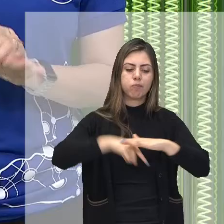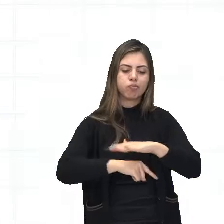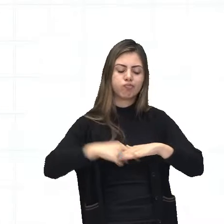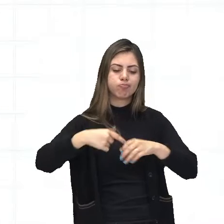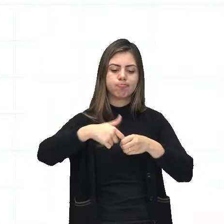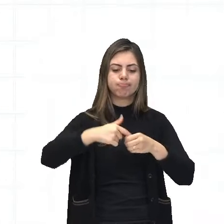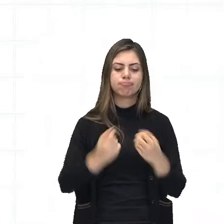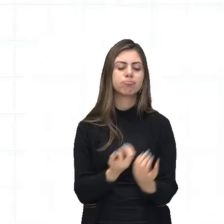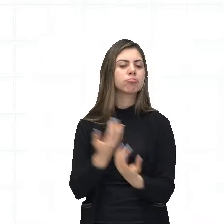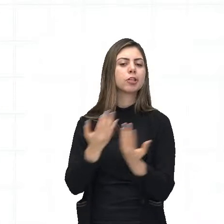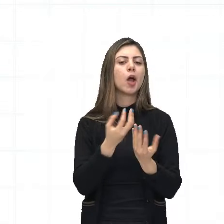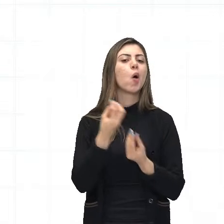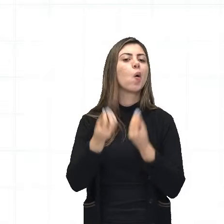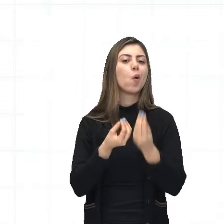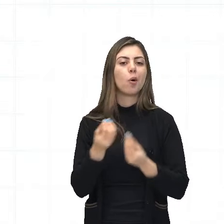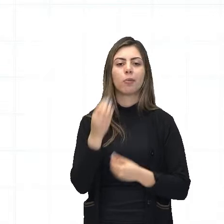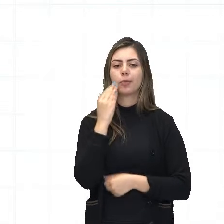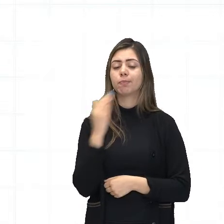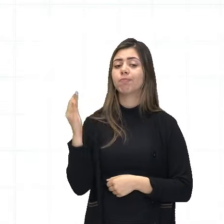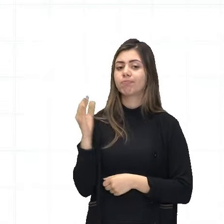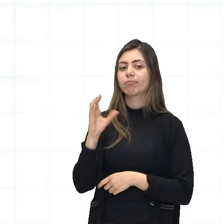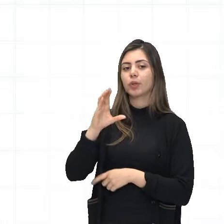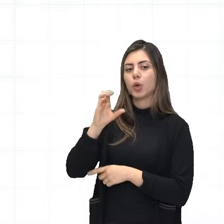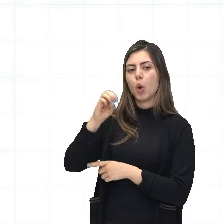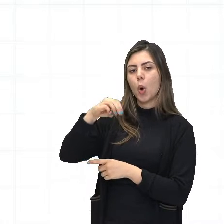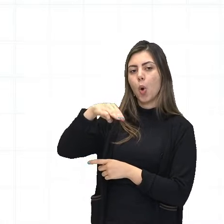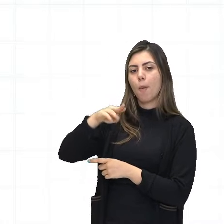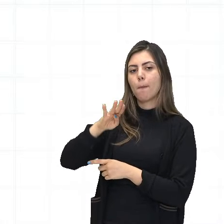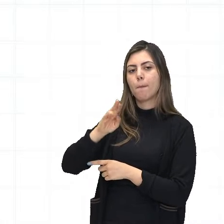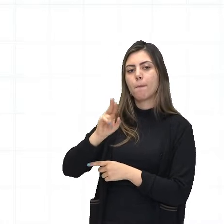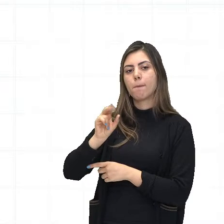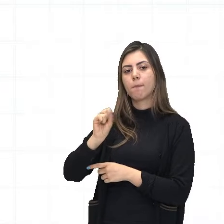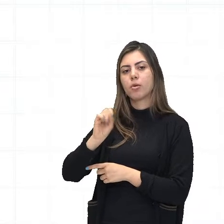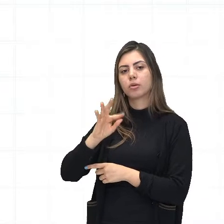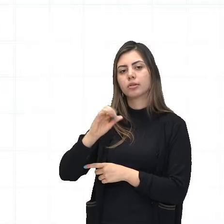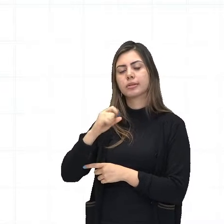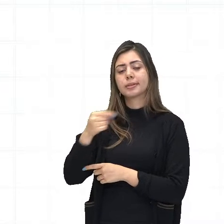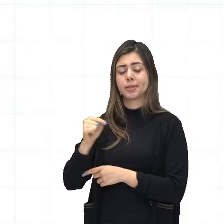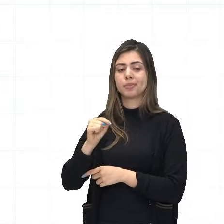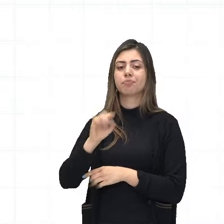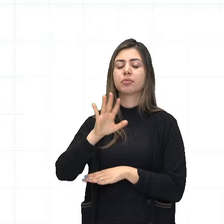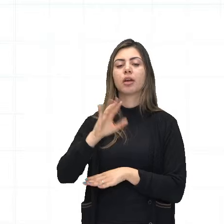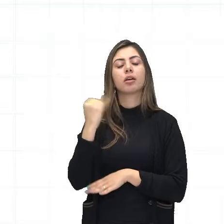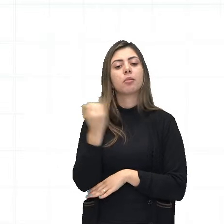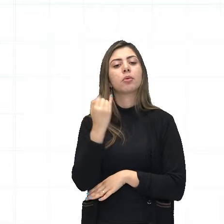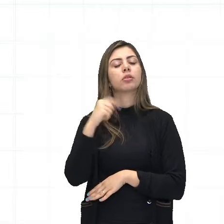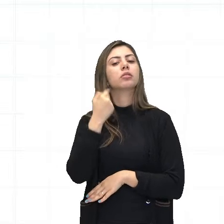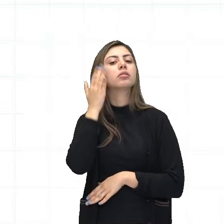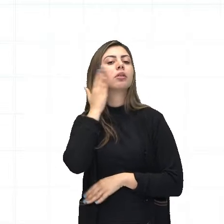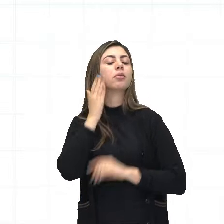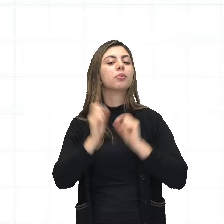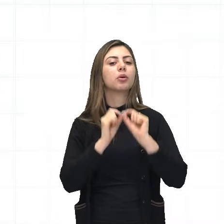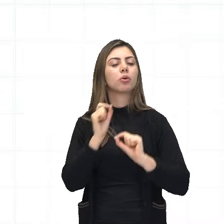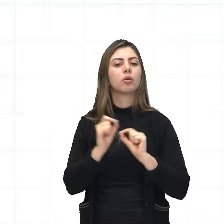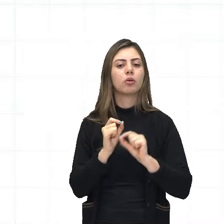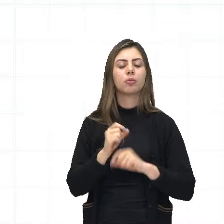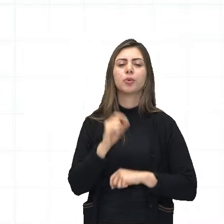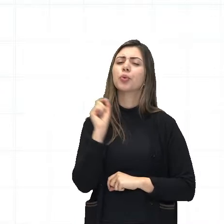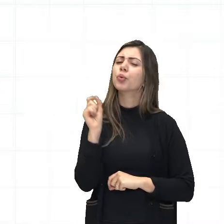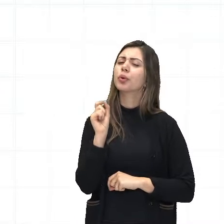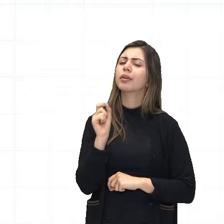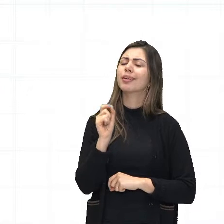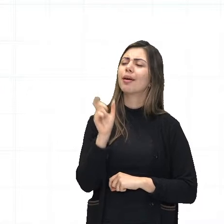nós temos aí, ó, a combustão, certo? O que é importante a gente saber da